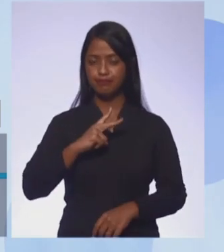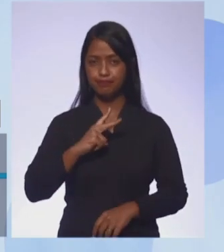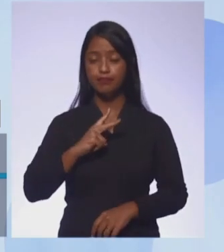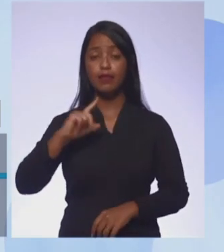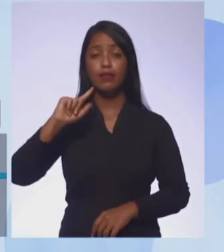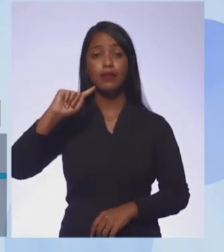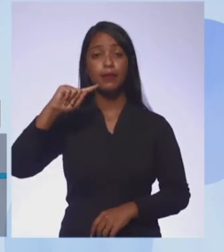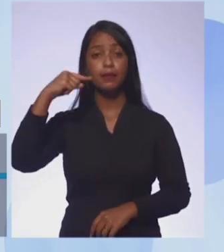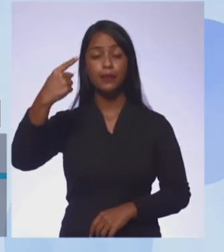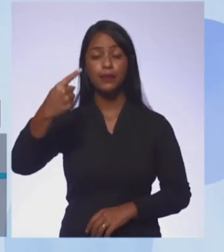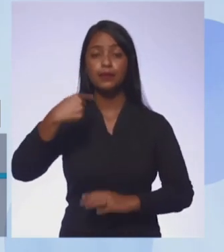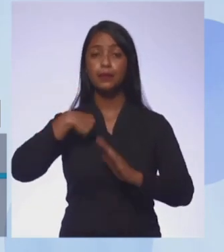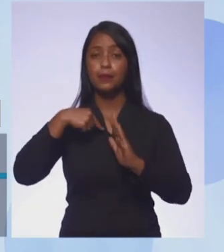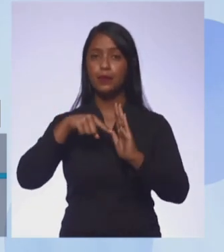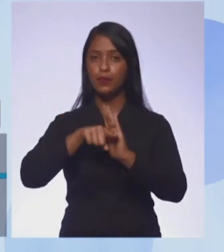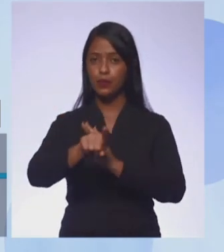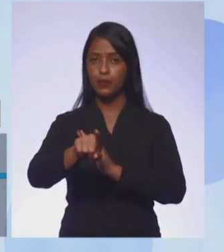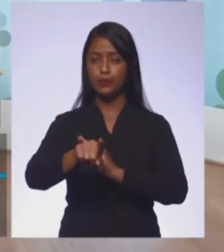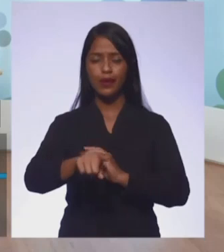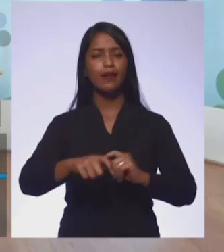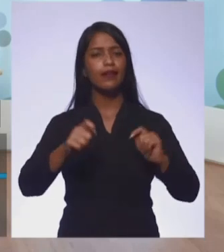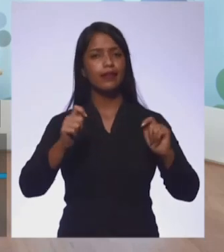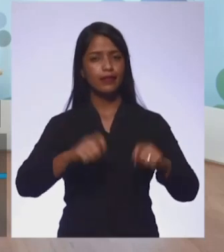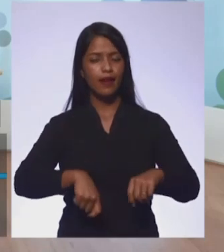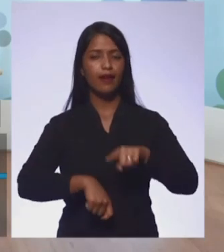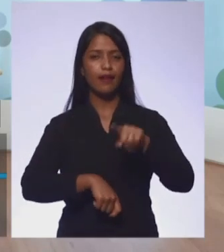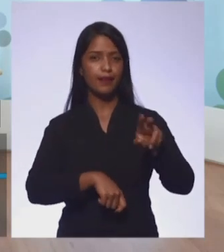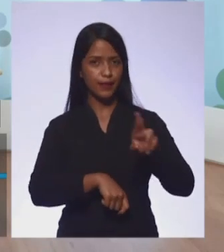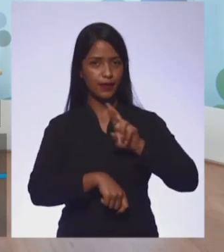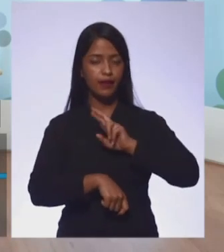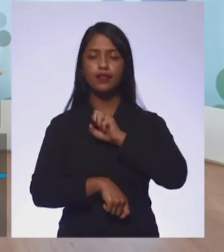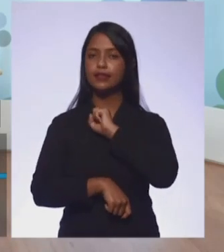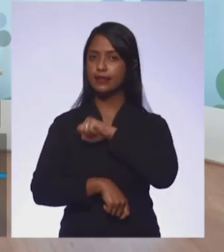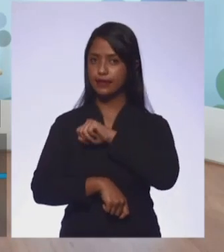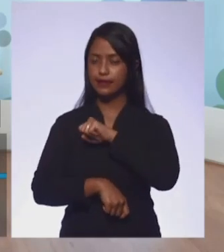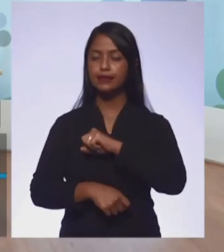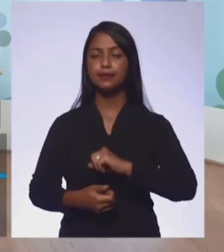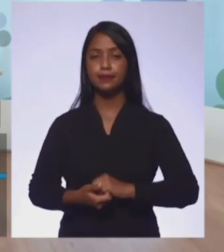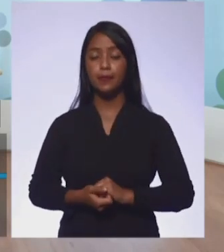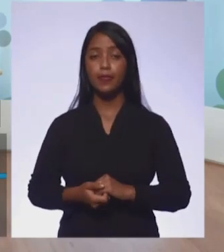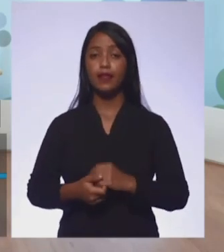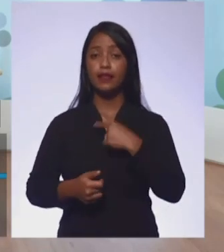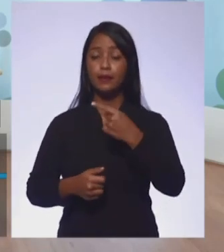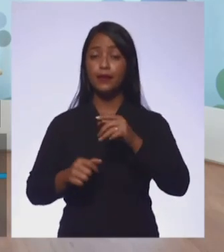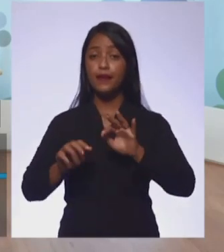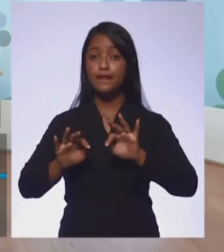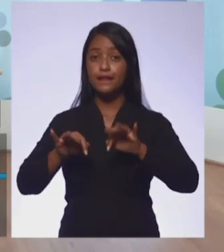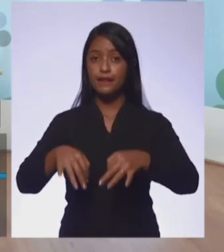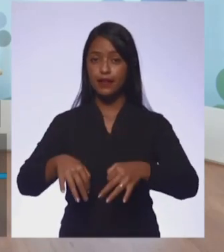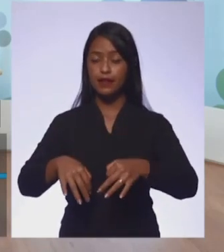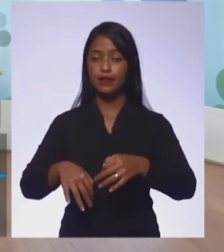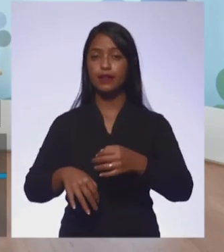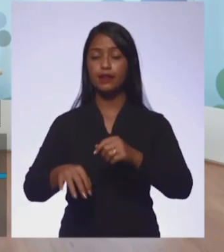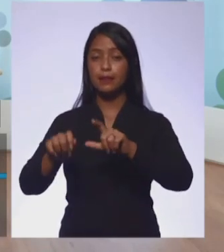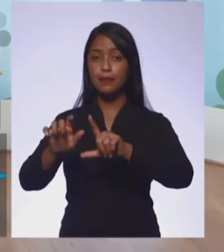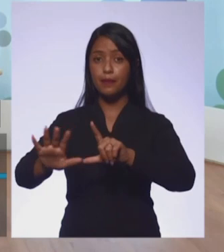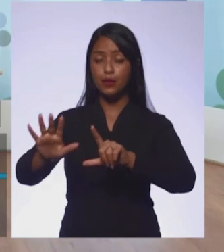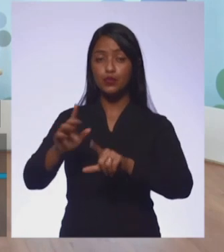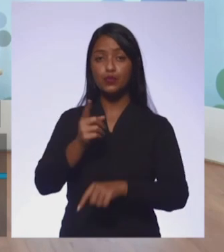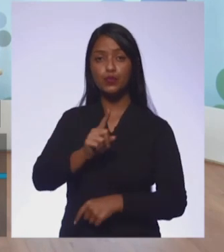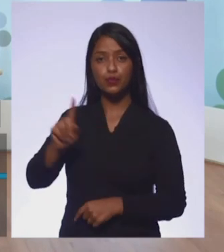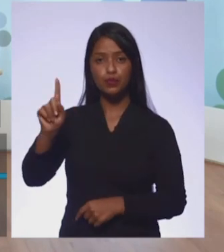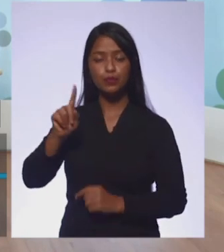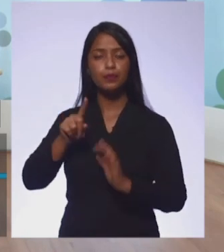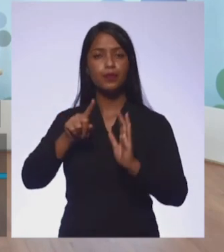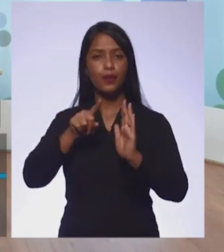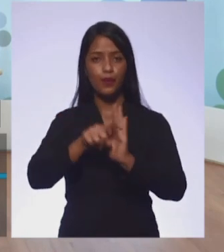uma pergunta. E eles conseguem sistematizar. Tá. A gente faz uma pergunta no final da última imagem e a